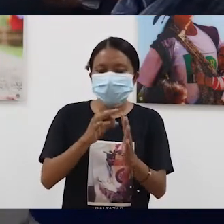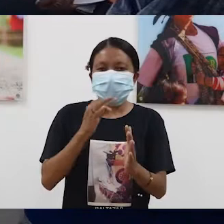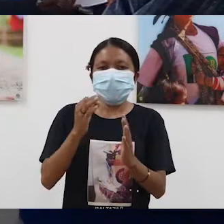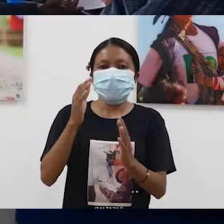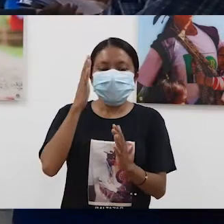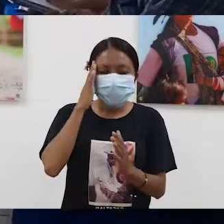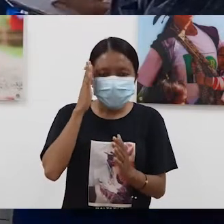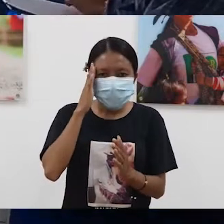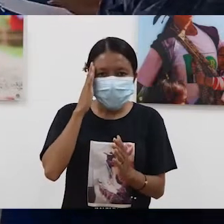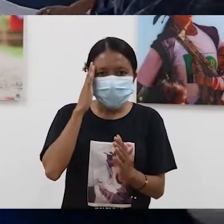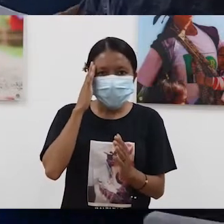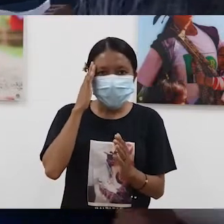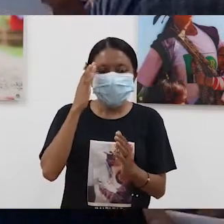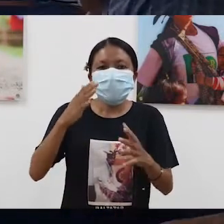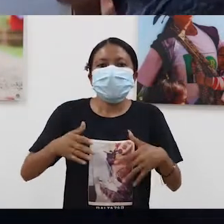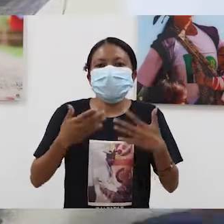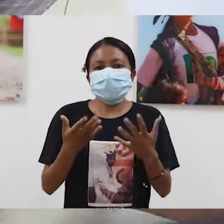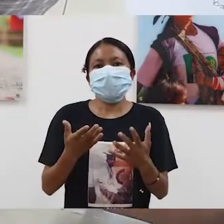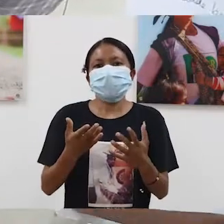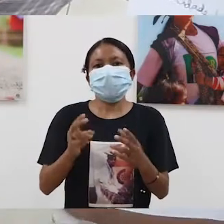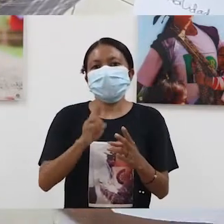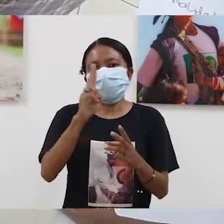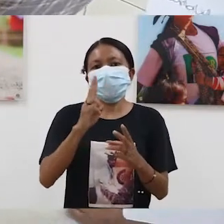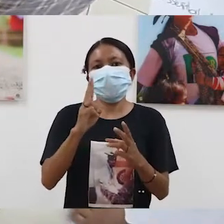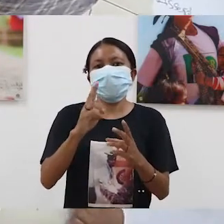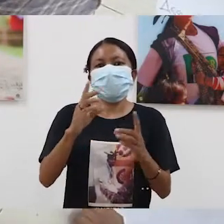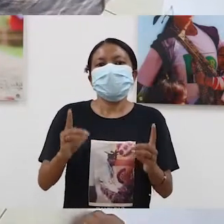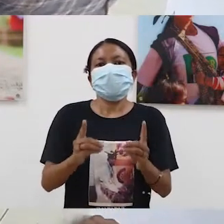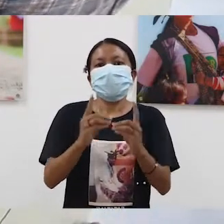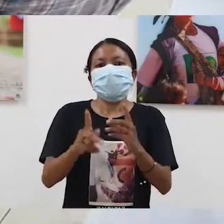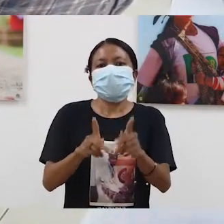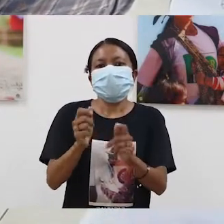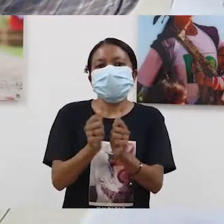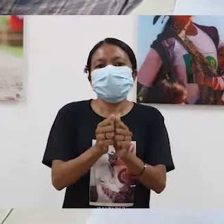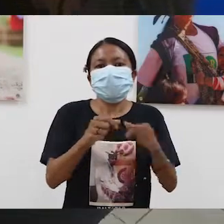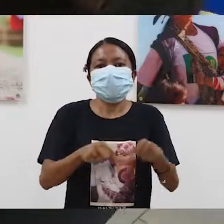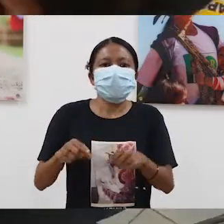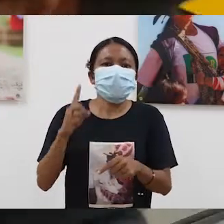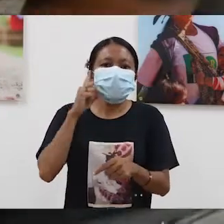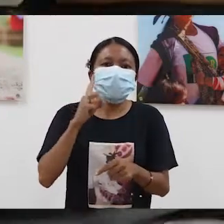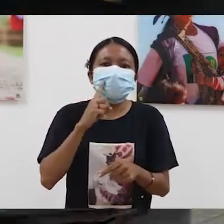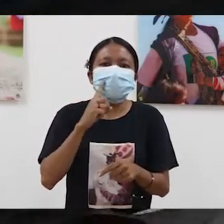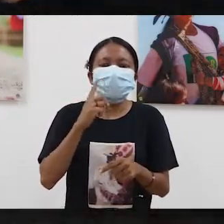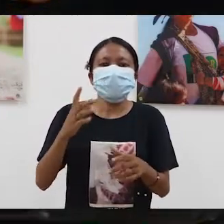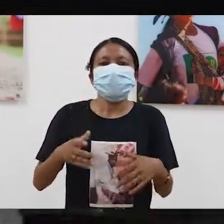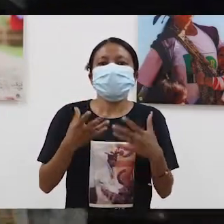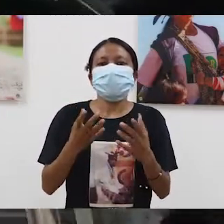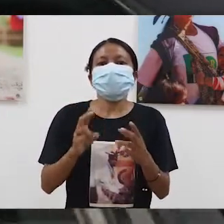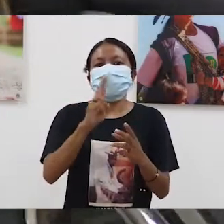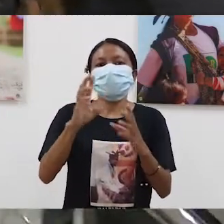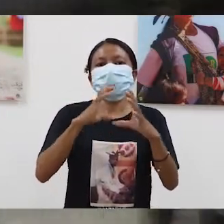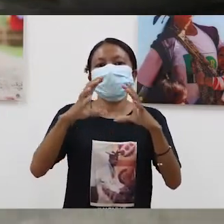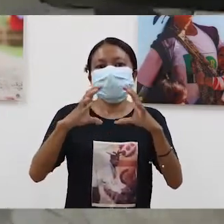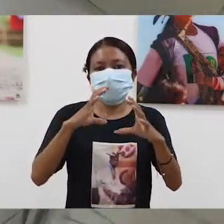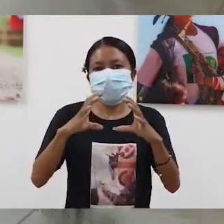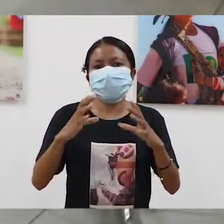tau no conhecimento, ba técnica tu facilita. Por exemplo, se hau hasoro ema ho deficiente tilon, hau ninha maneira tu